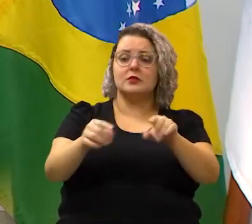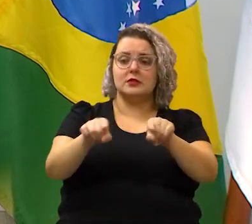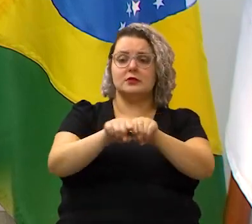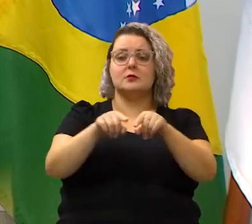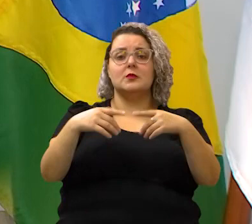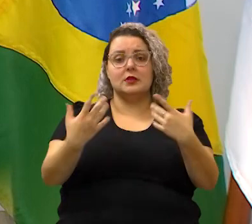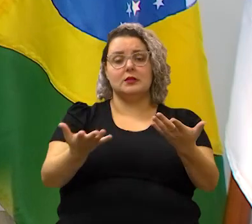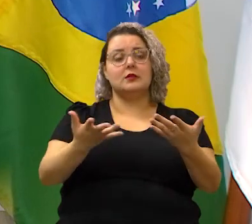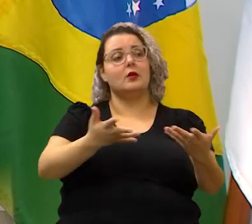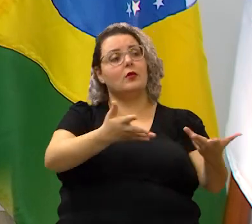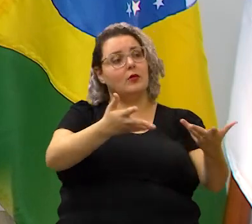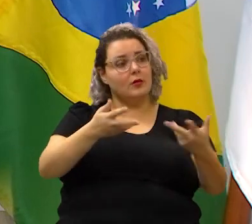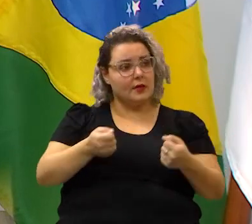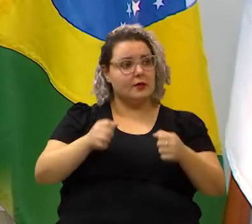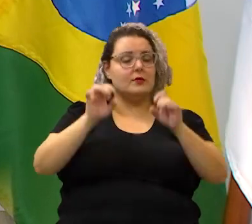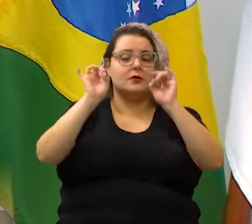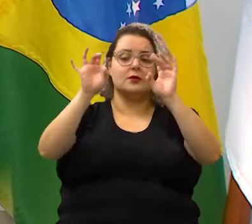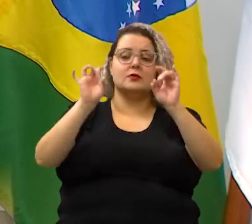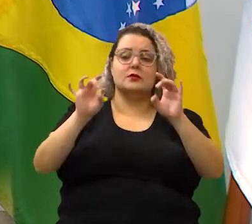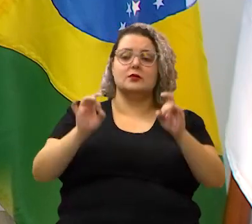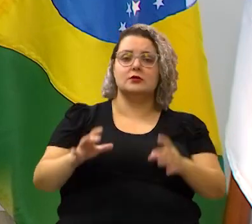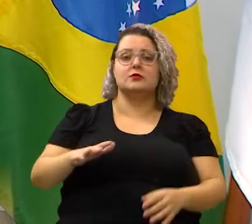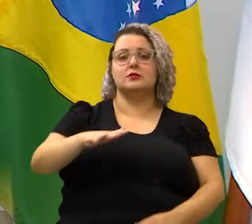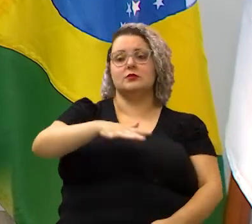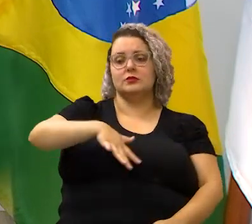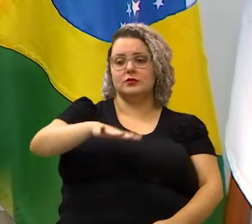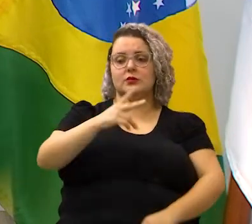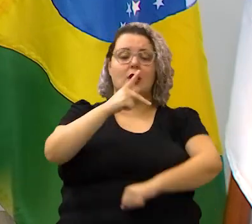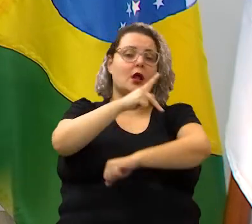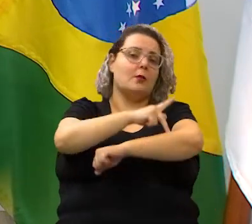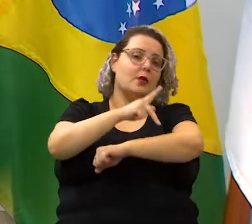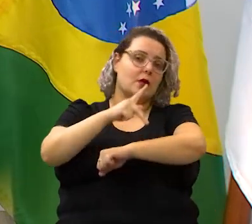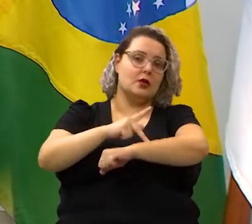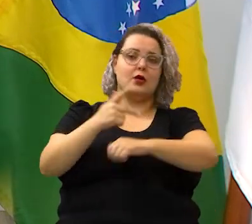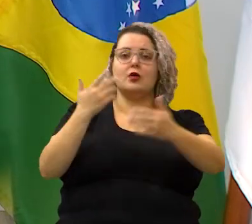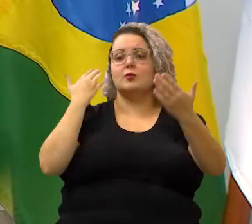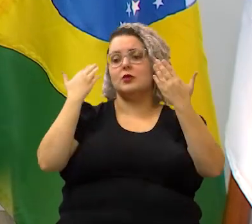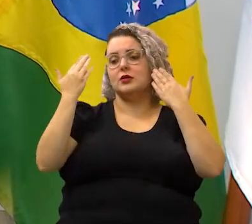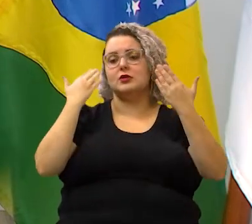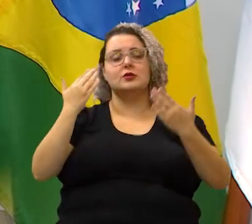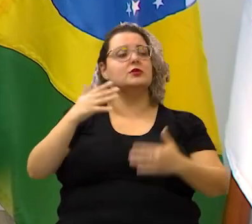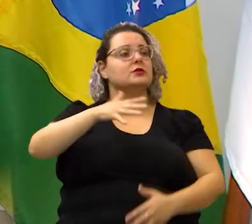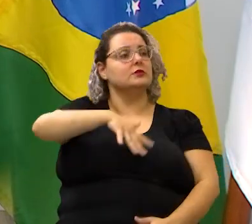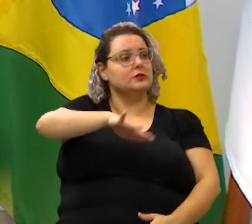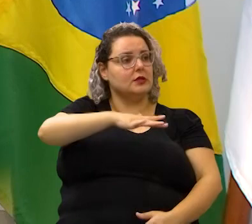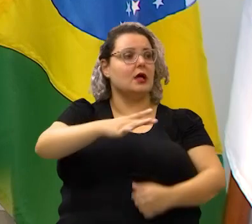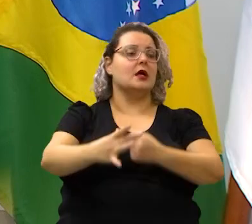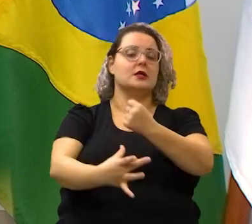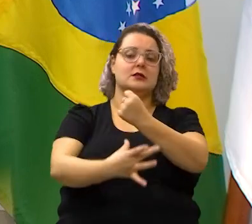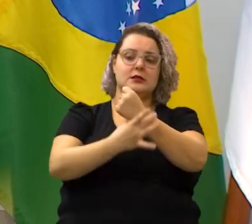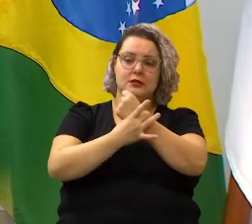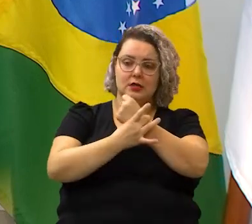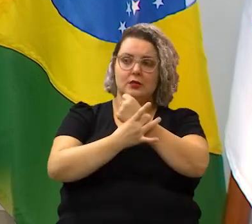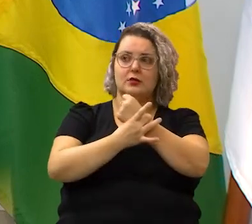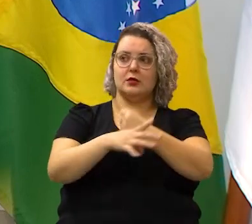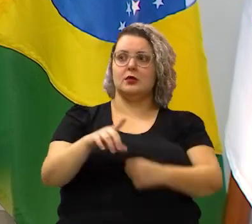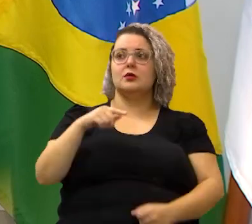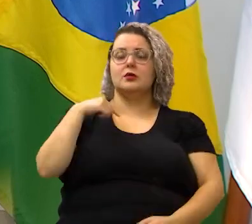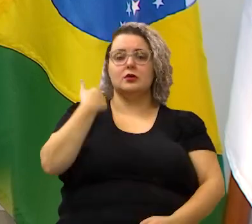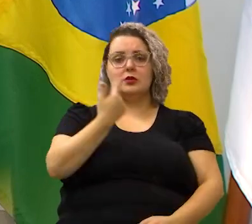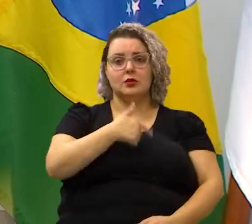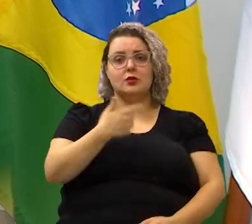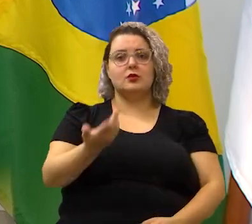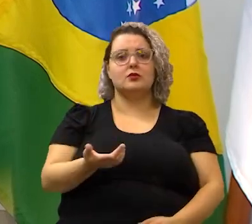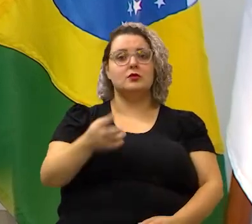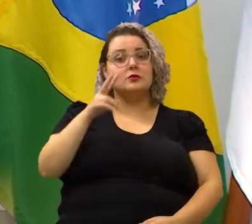famílias então nós convidamos especialistas da área da pedagogia psicologia da área da segurança onde